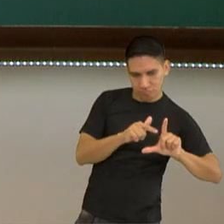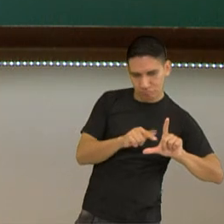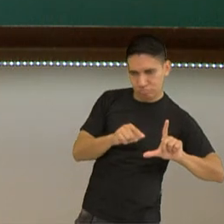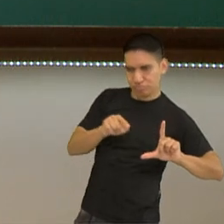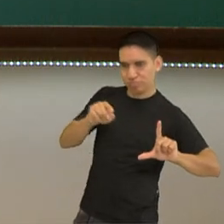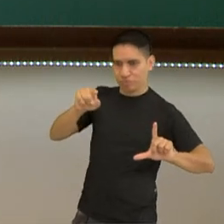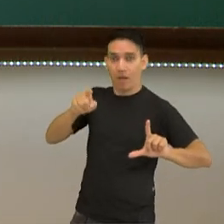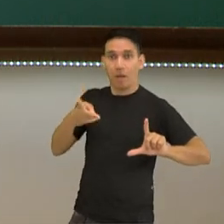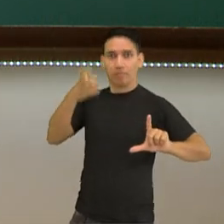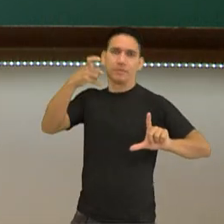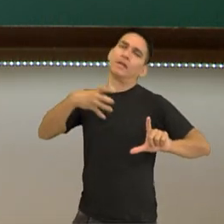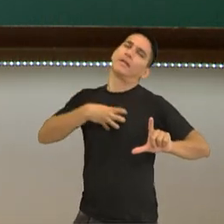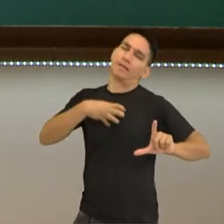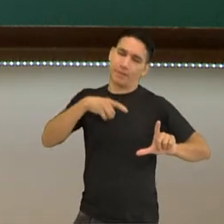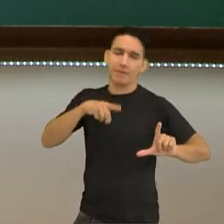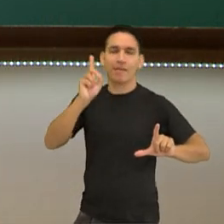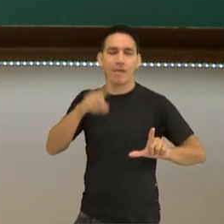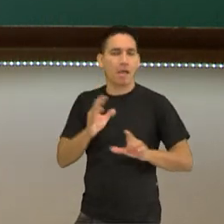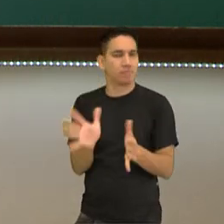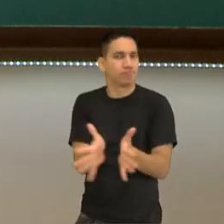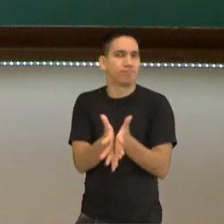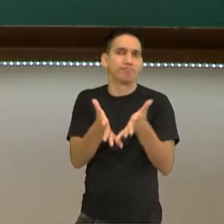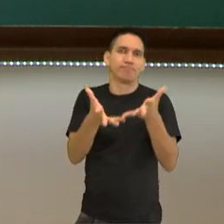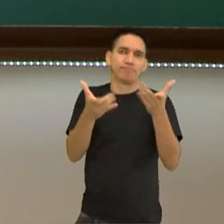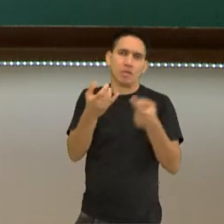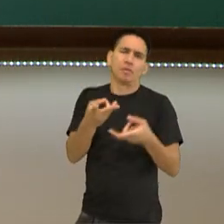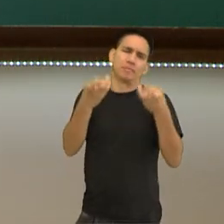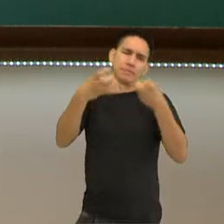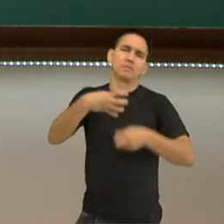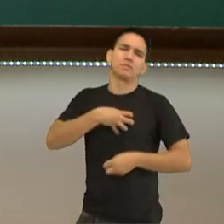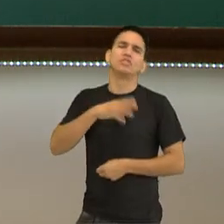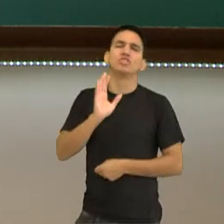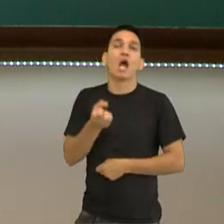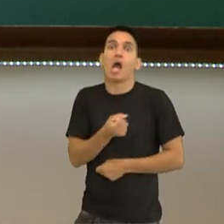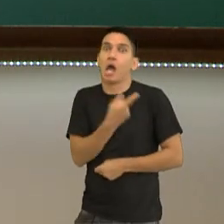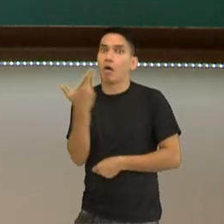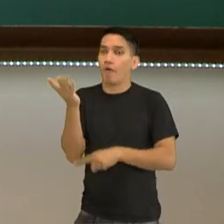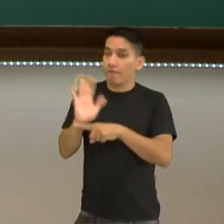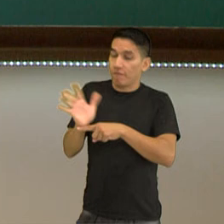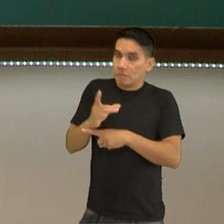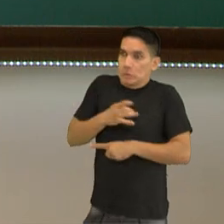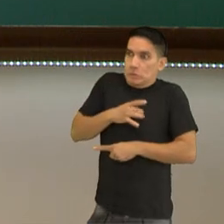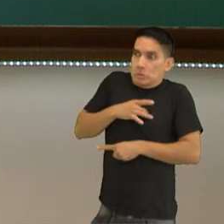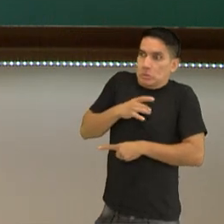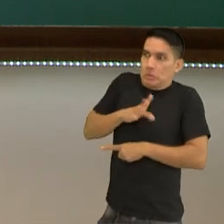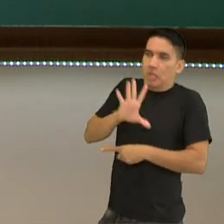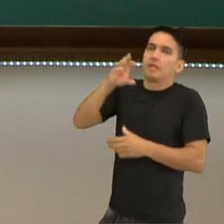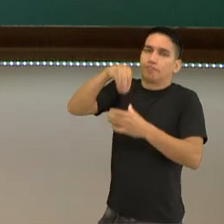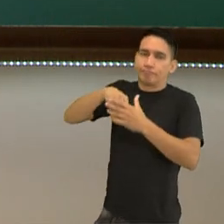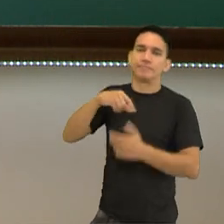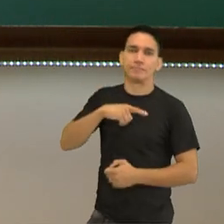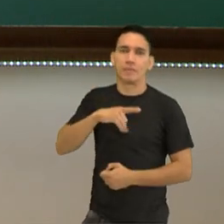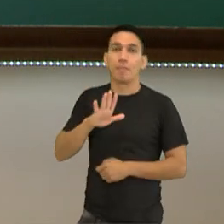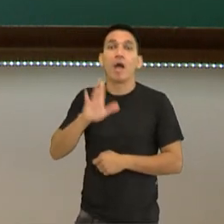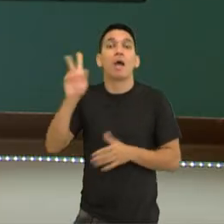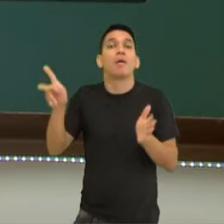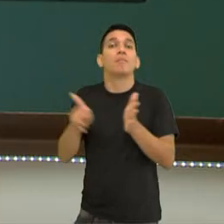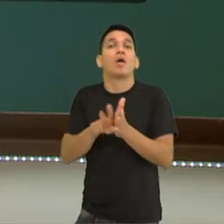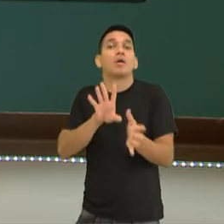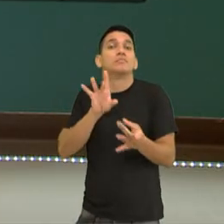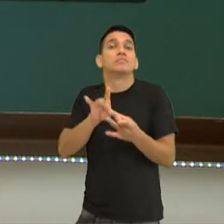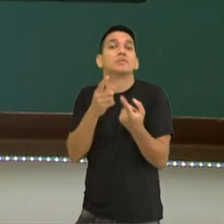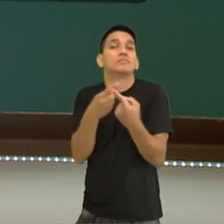na obra. Essa obra maravilhosa, que com certeza você viu em alguns filmes de terror, né? Mas ela foi uma